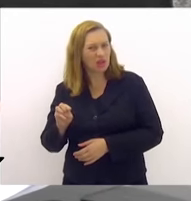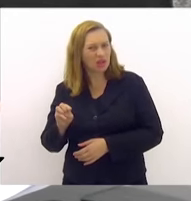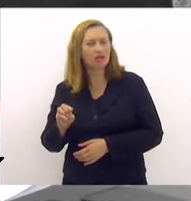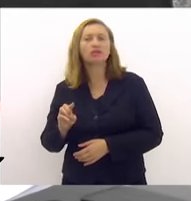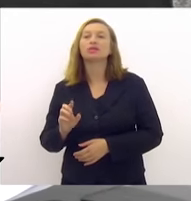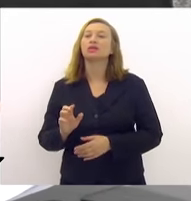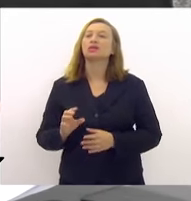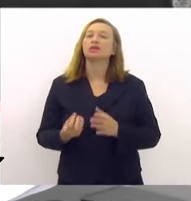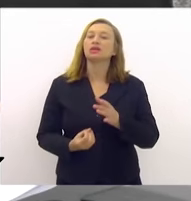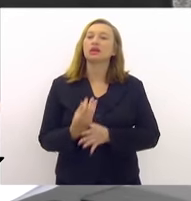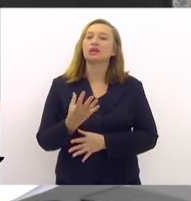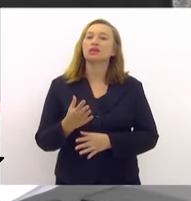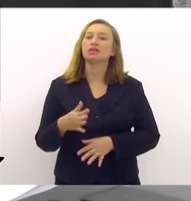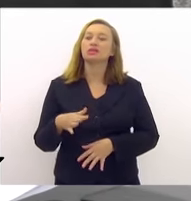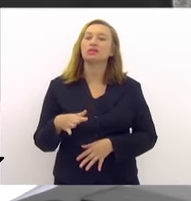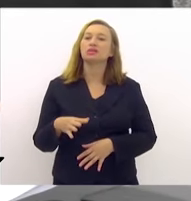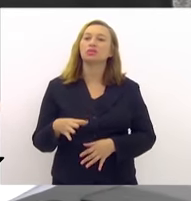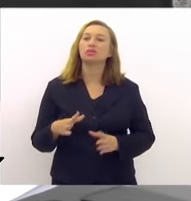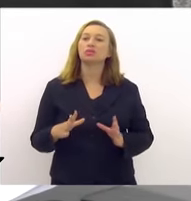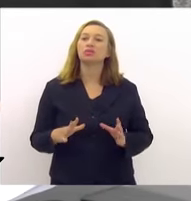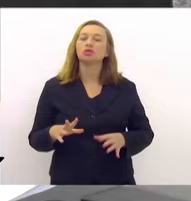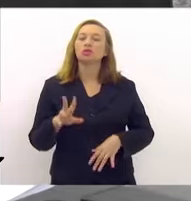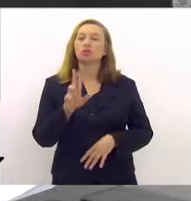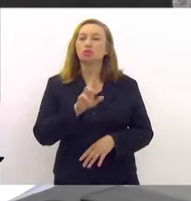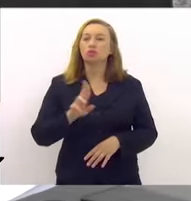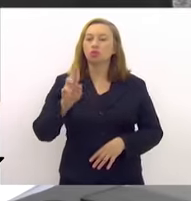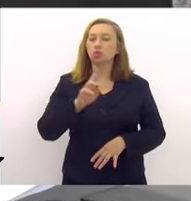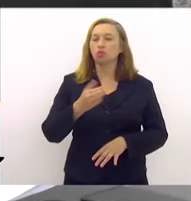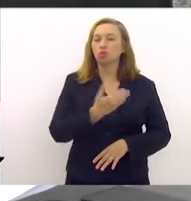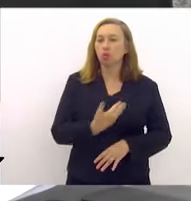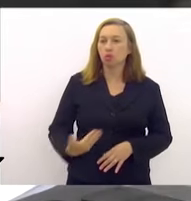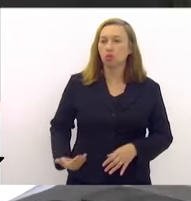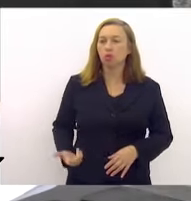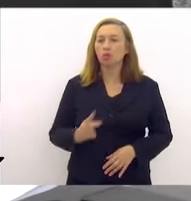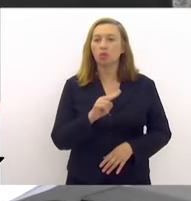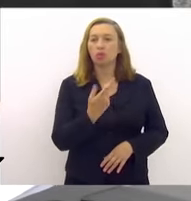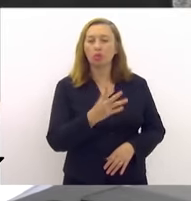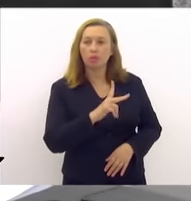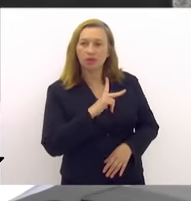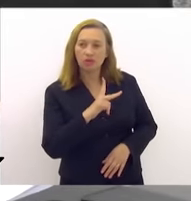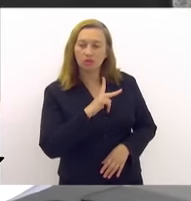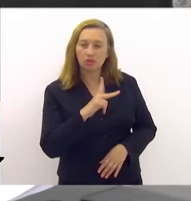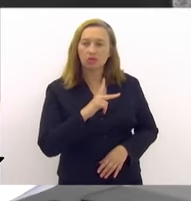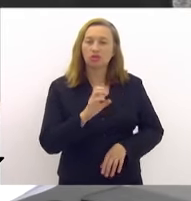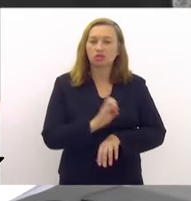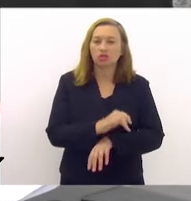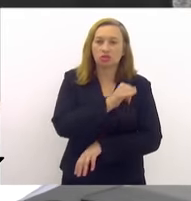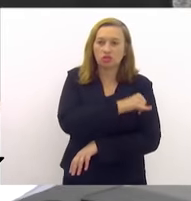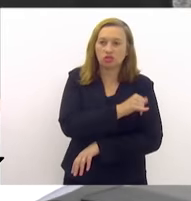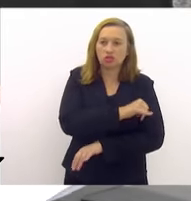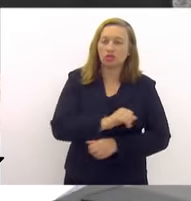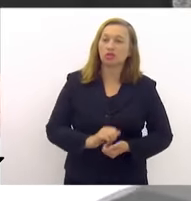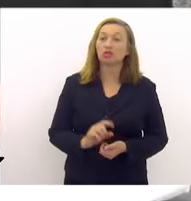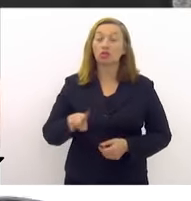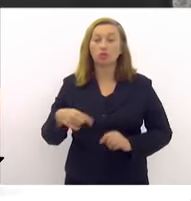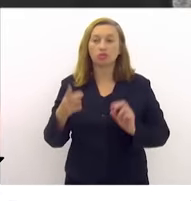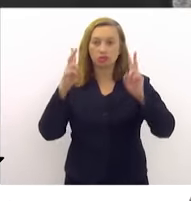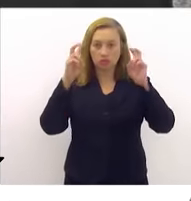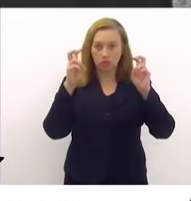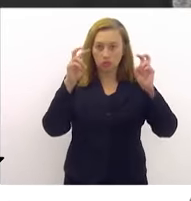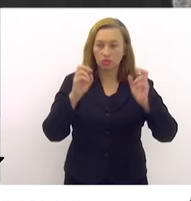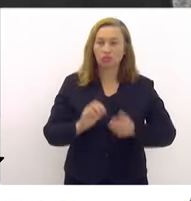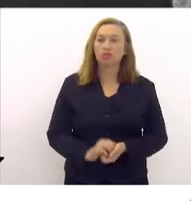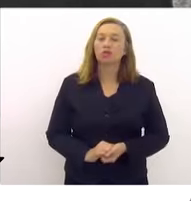Asbesto. Nas instalações públicas e privadas de uso público, bem como para sua destinação final adequada no âmbito do Estado do Rio de Janeiro e da outras